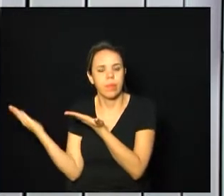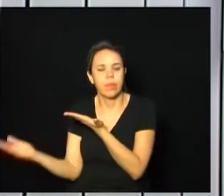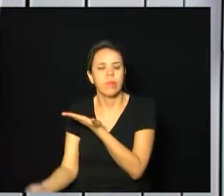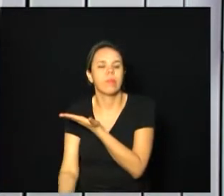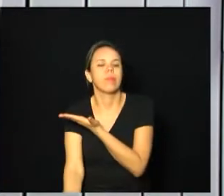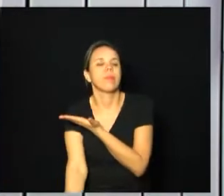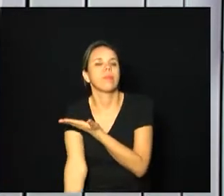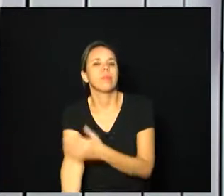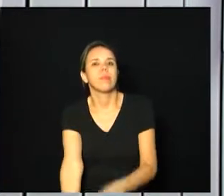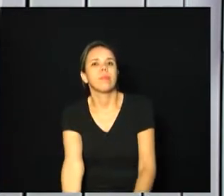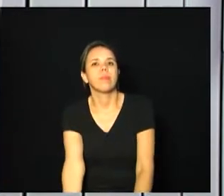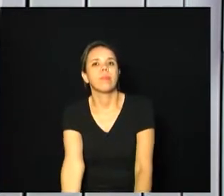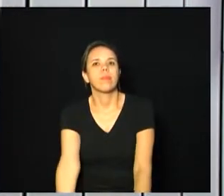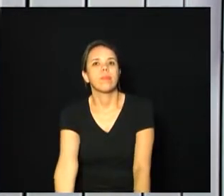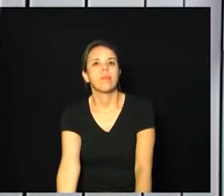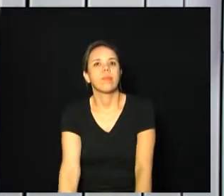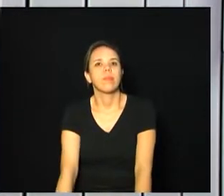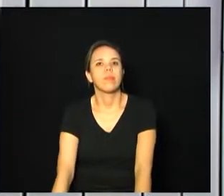DDD,